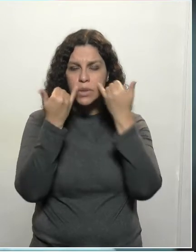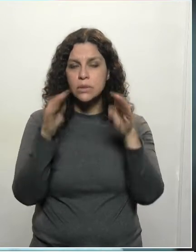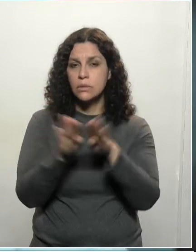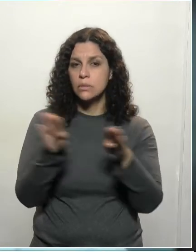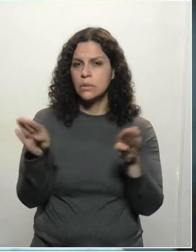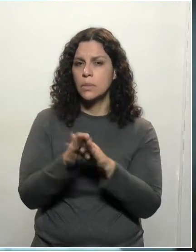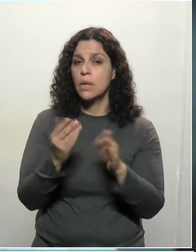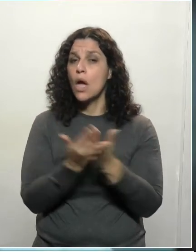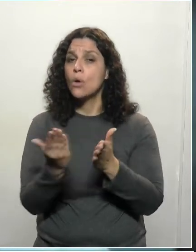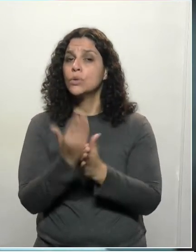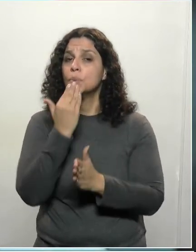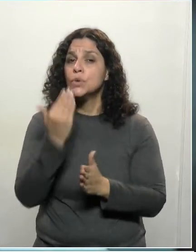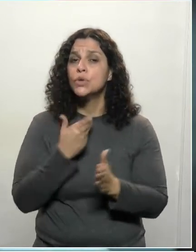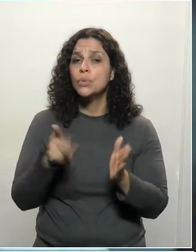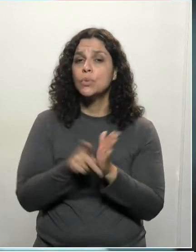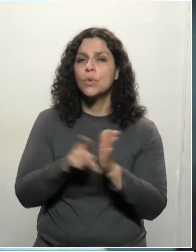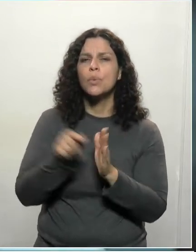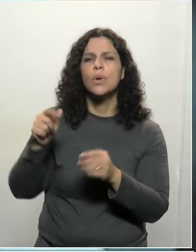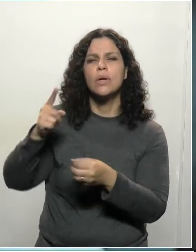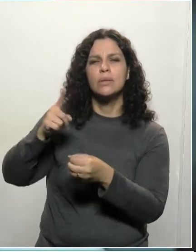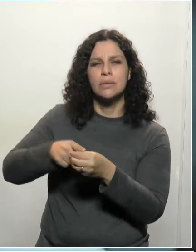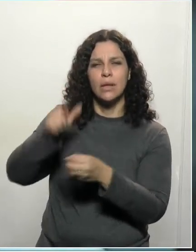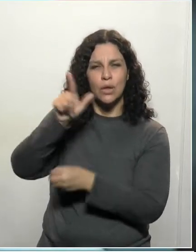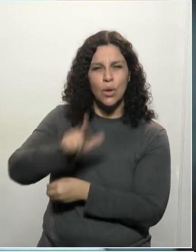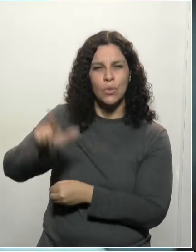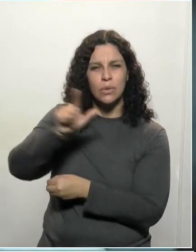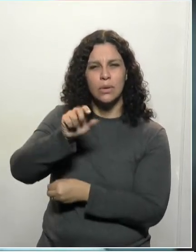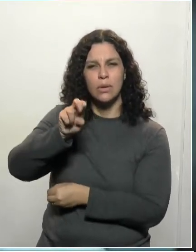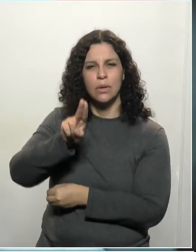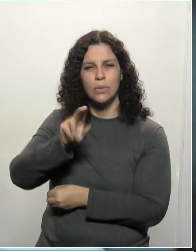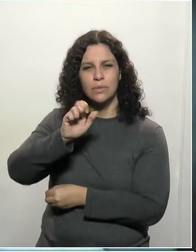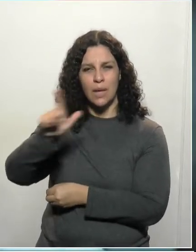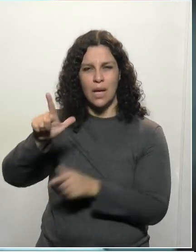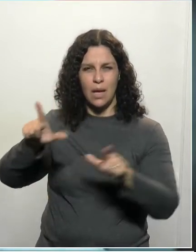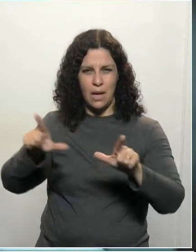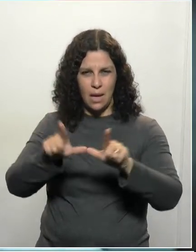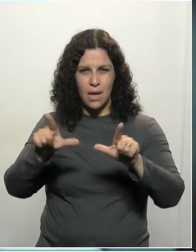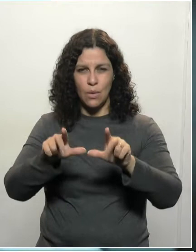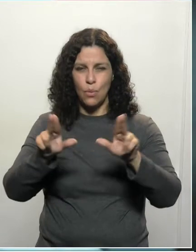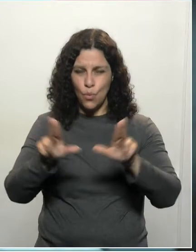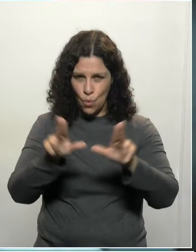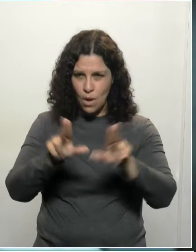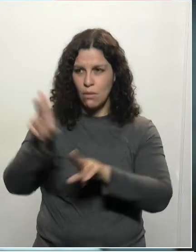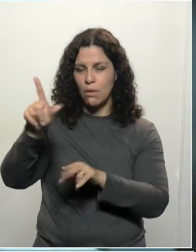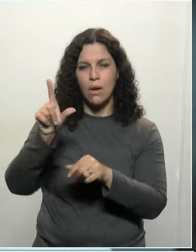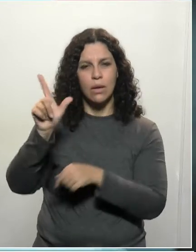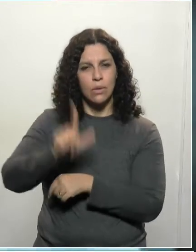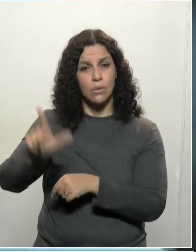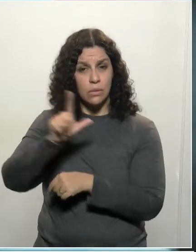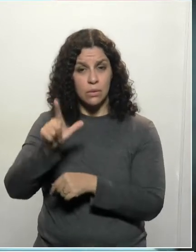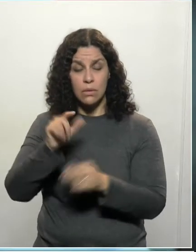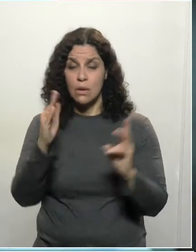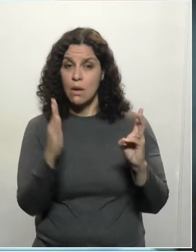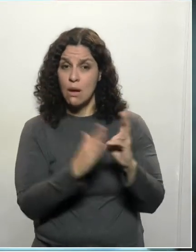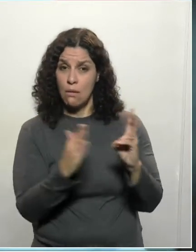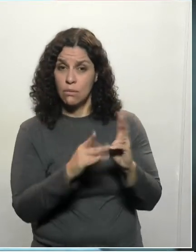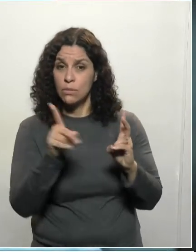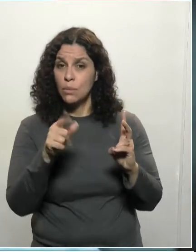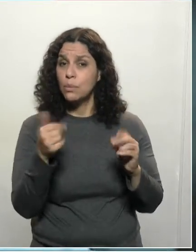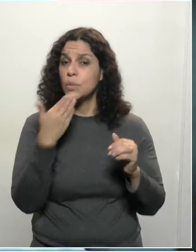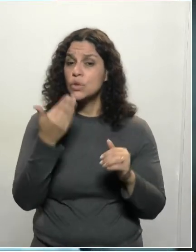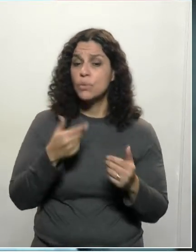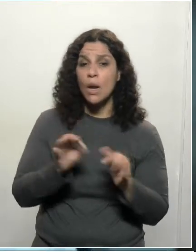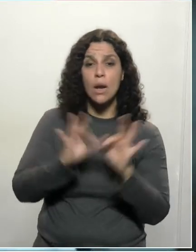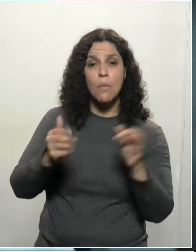demandas de estudantes, principalmente da UEL, que estão com dificuldades, estudantes indígenas que estão pedindo para as bolsas